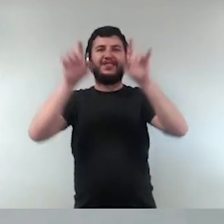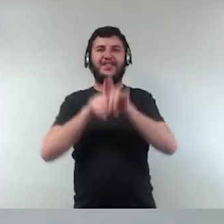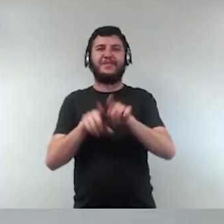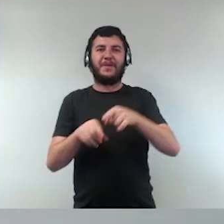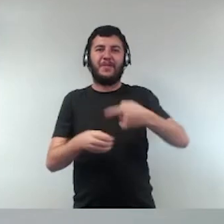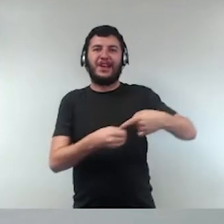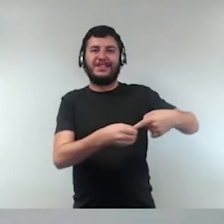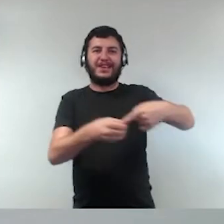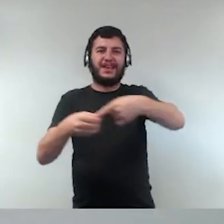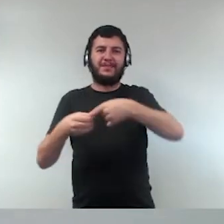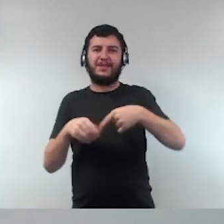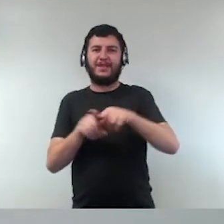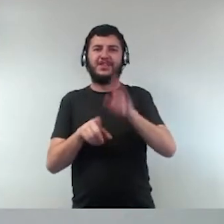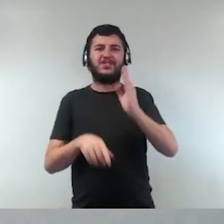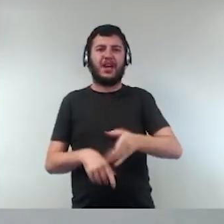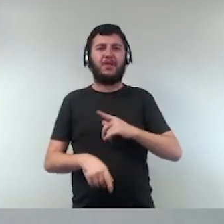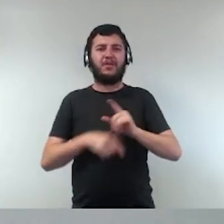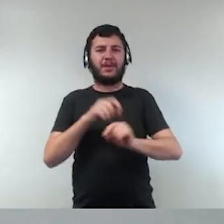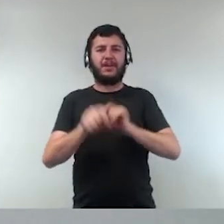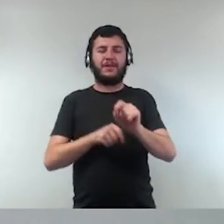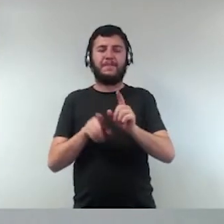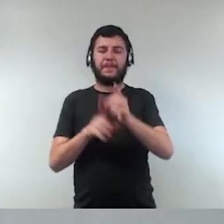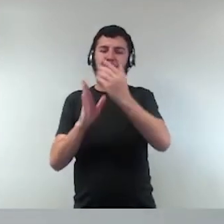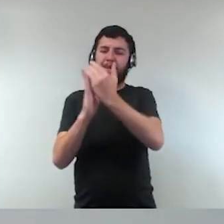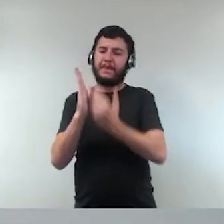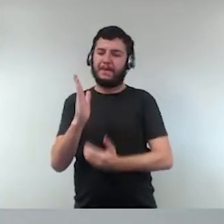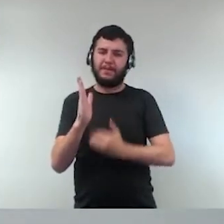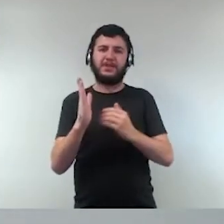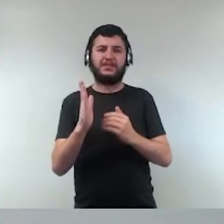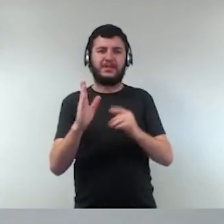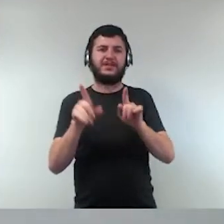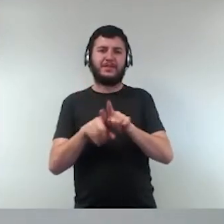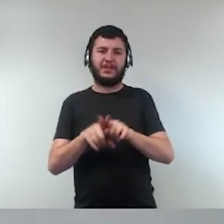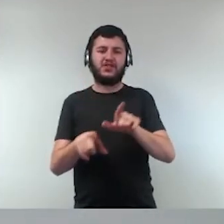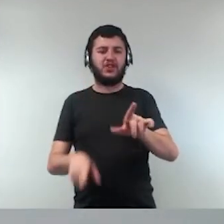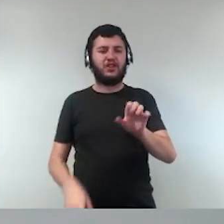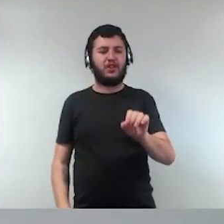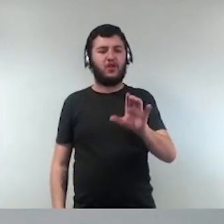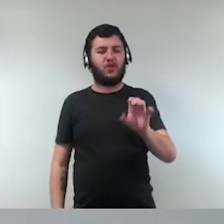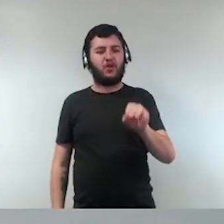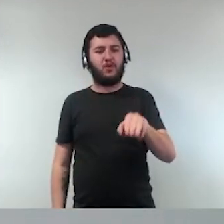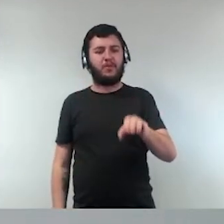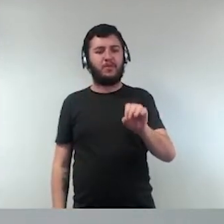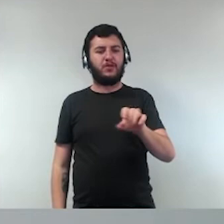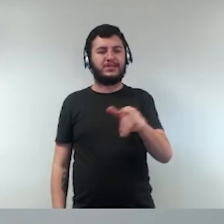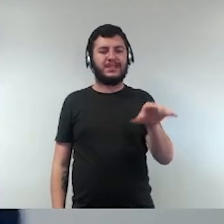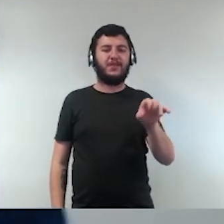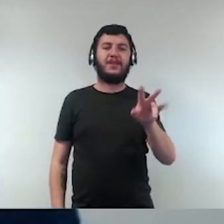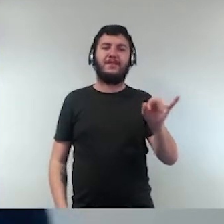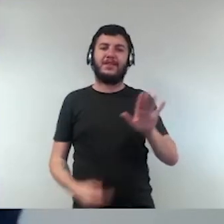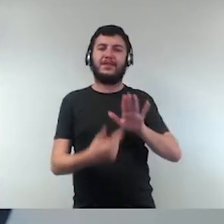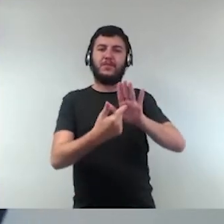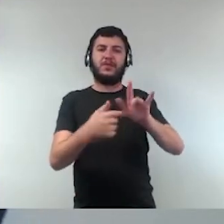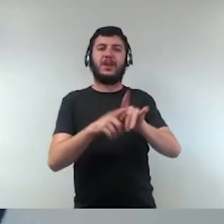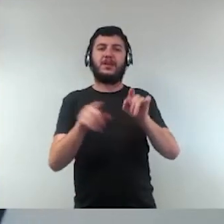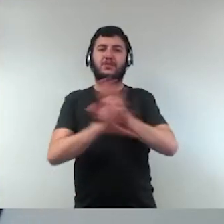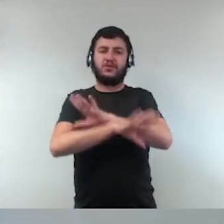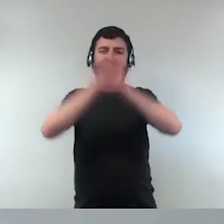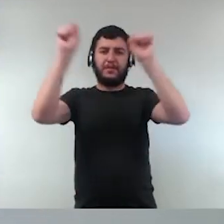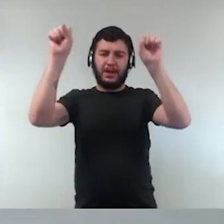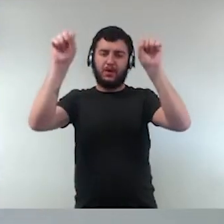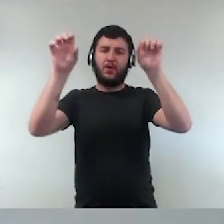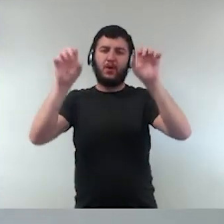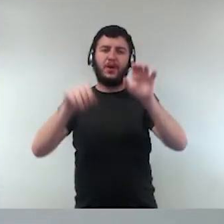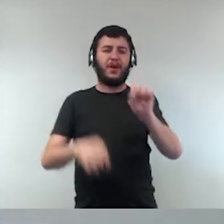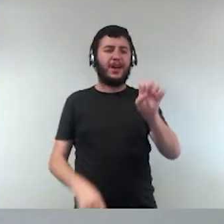restritivas à locomoção. Isso provavelmente vai aparecer no Superior Tribunal de Justiça daqui a 2 ou 3 anos, e nós temos que estar,